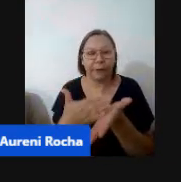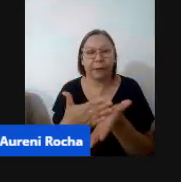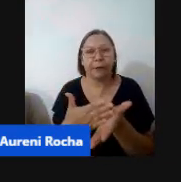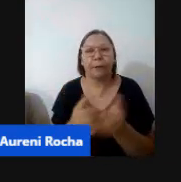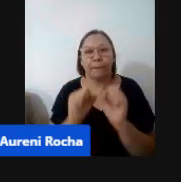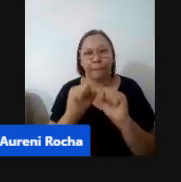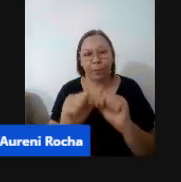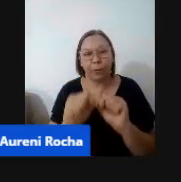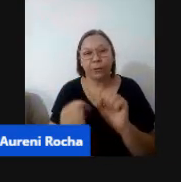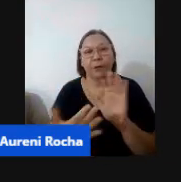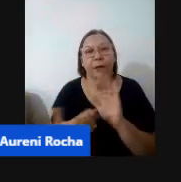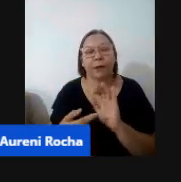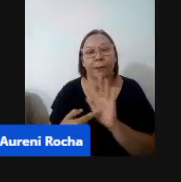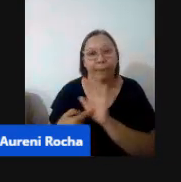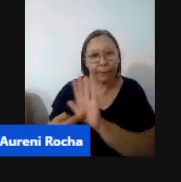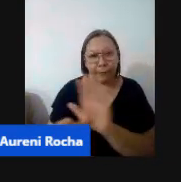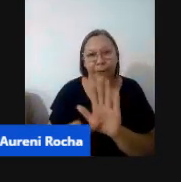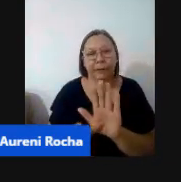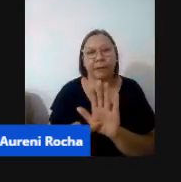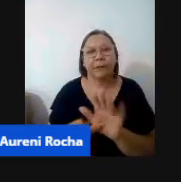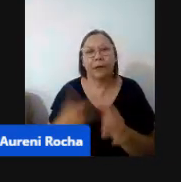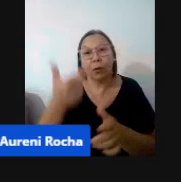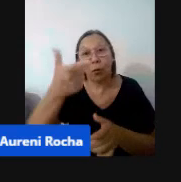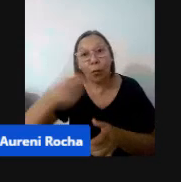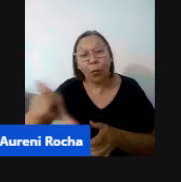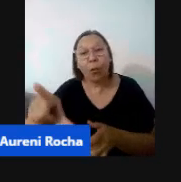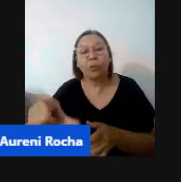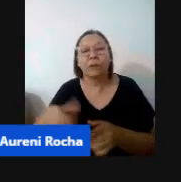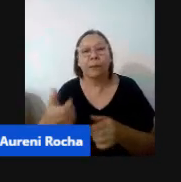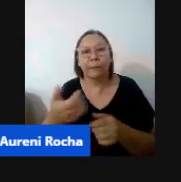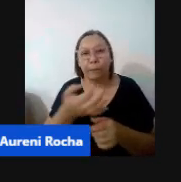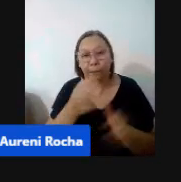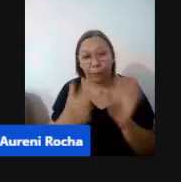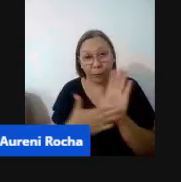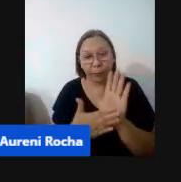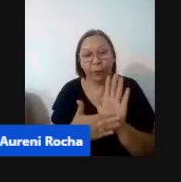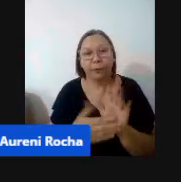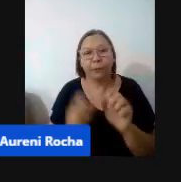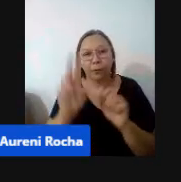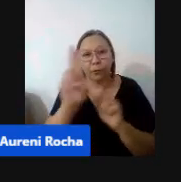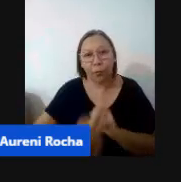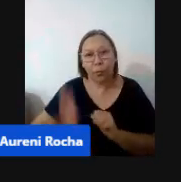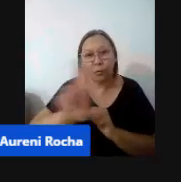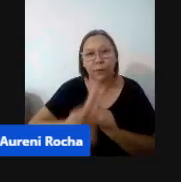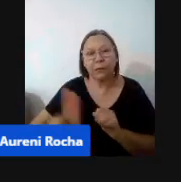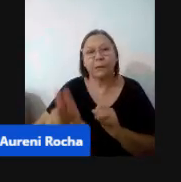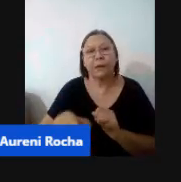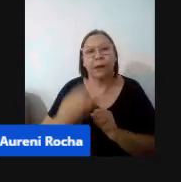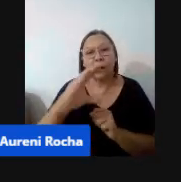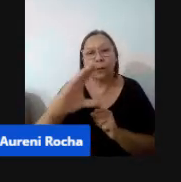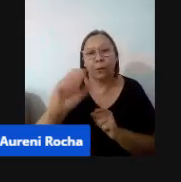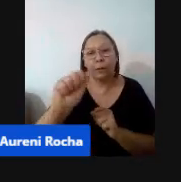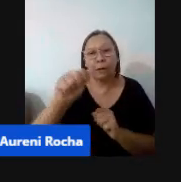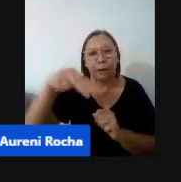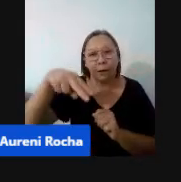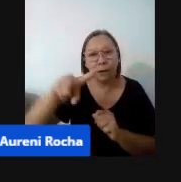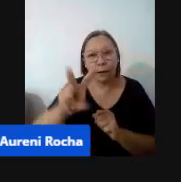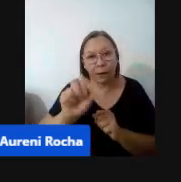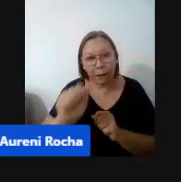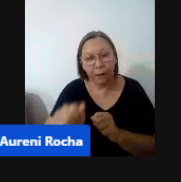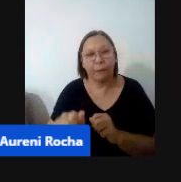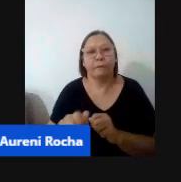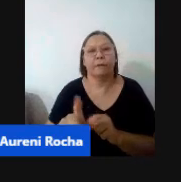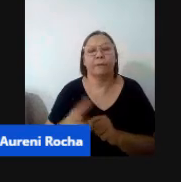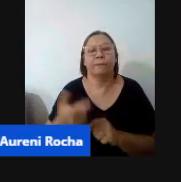você pode utilizar o Canva para fazer. No próximo slide, vocês vão ter acesso a um modelo de frase que